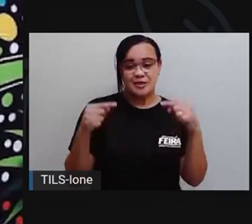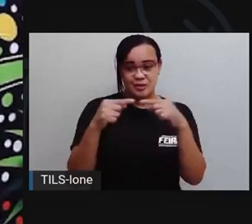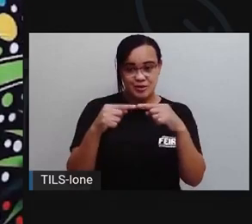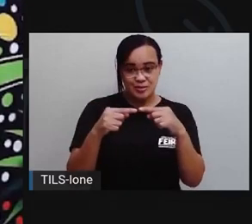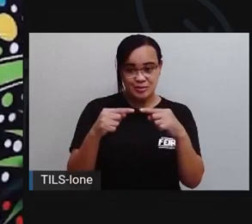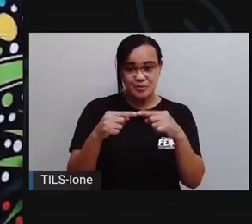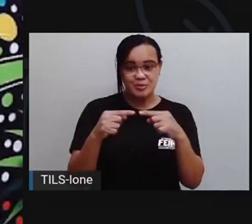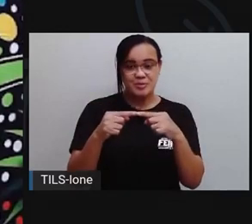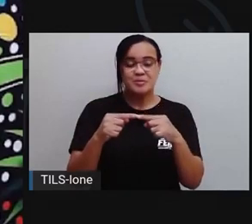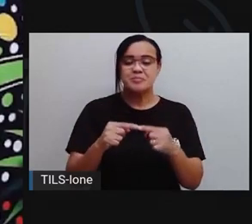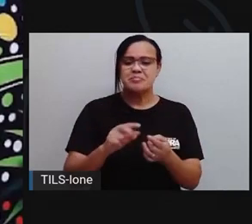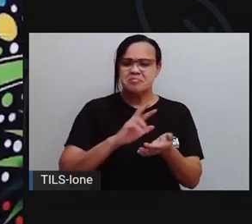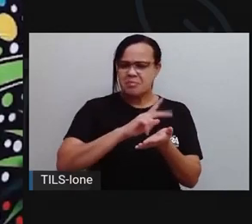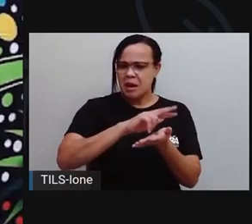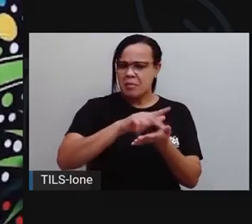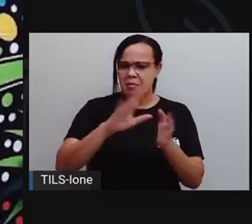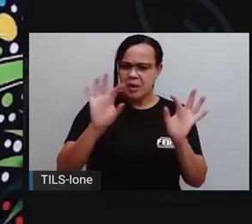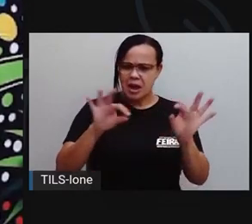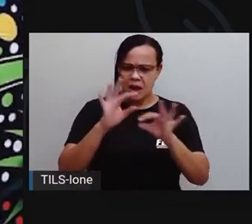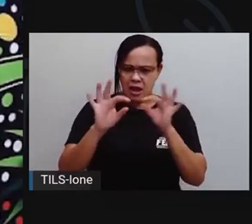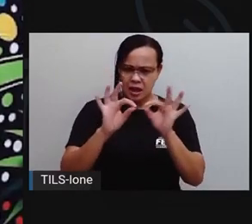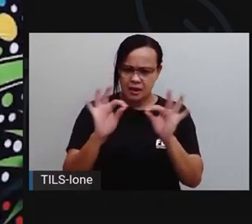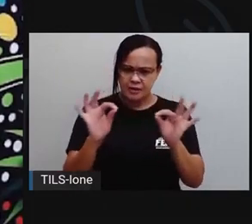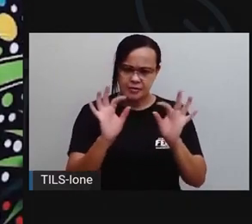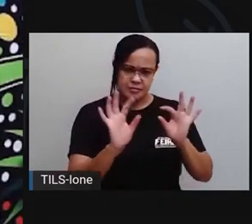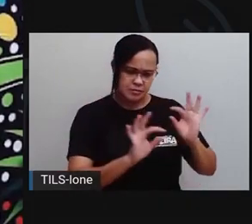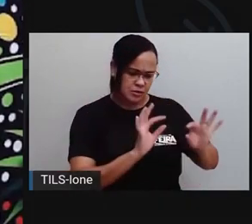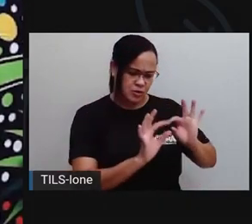Fazer vários lacinhos. Pode sim, fica bem legal.